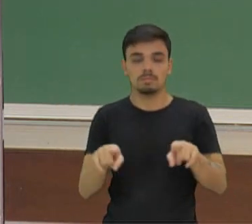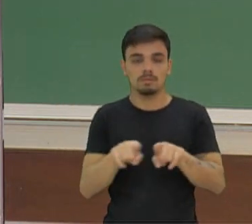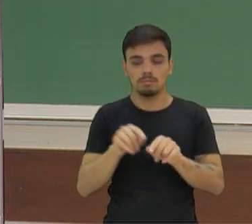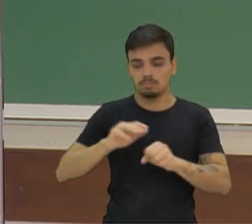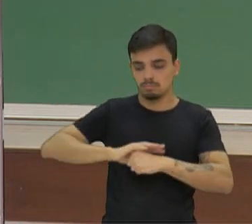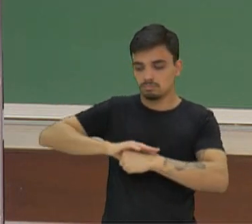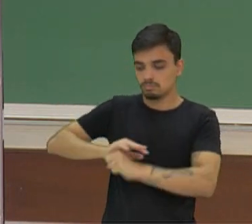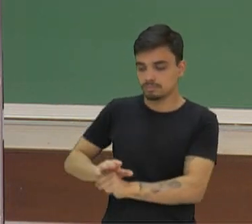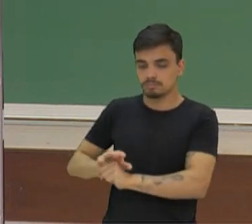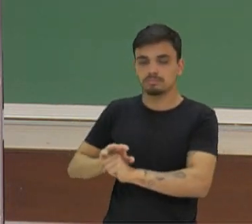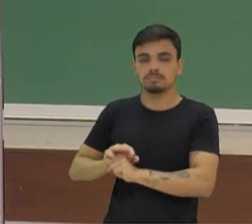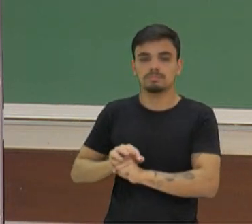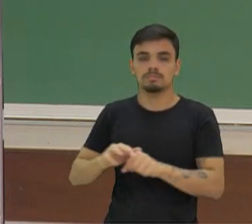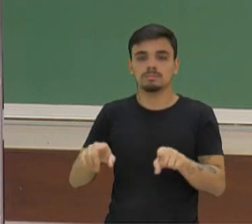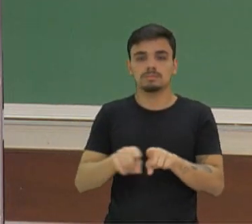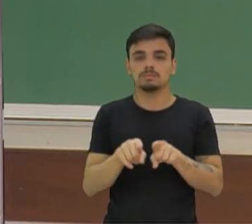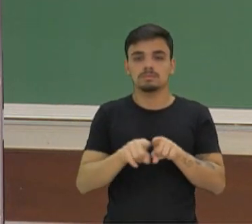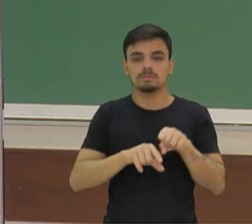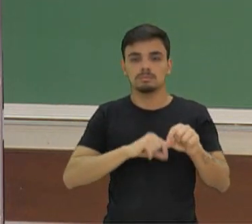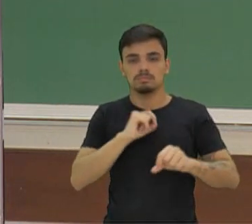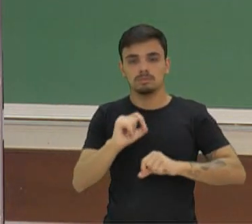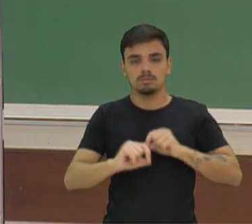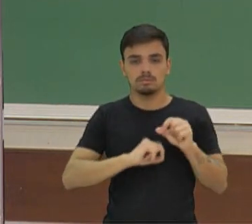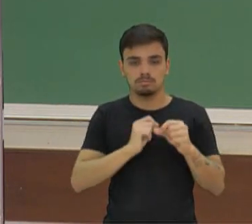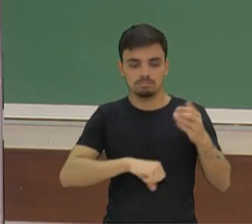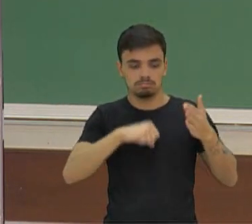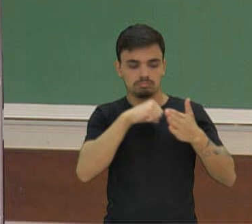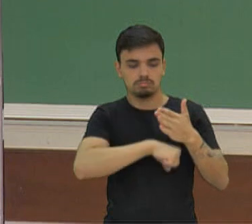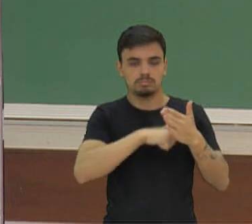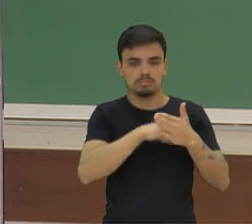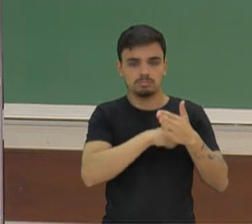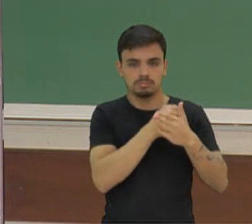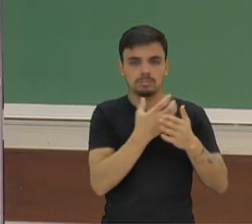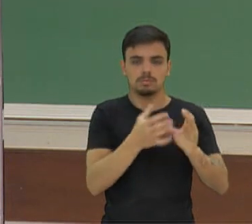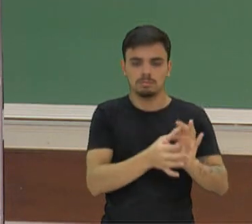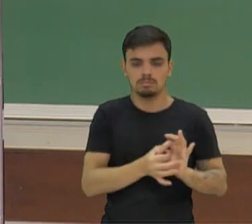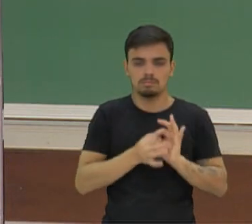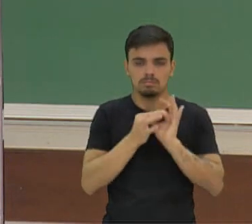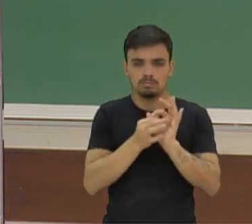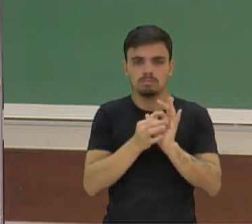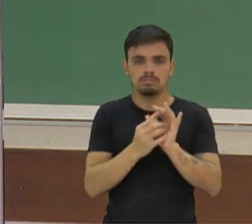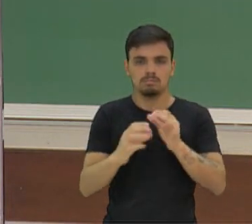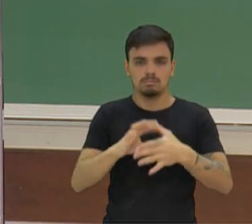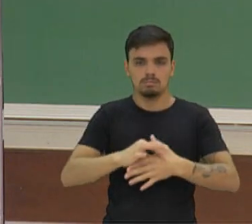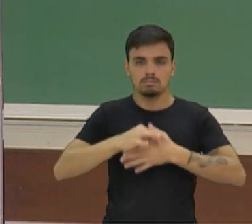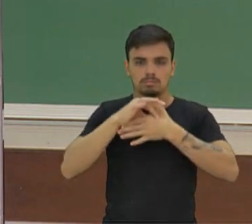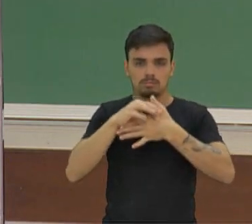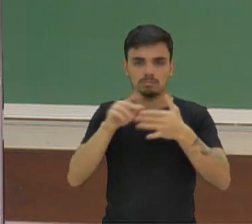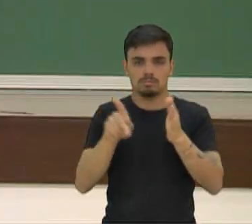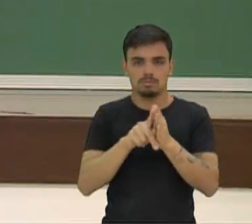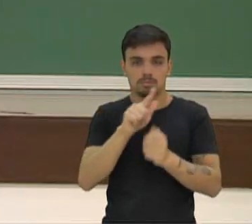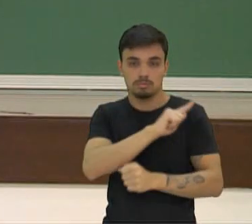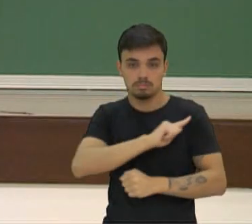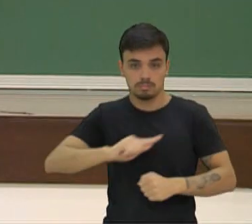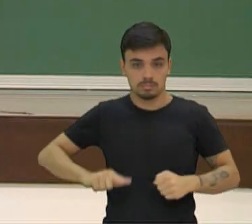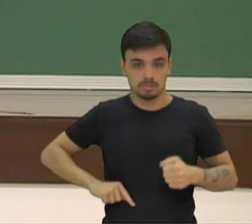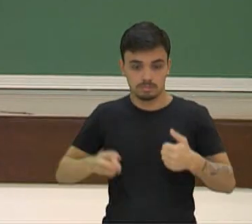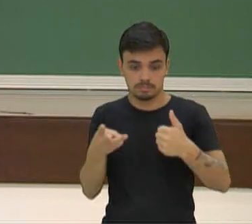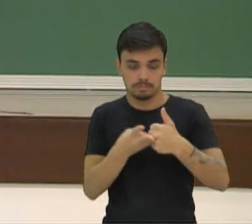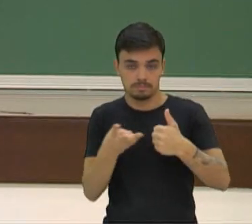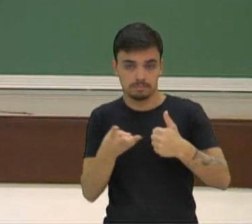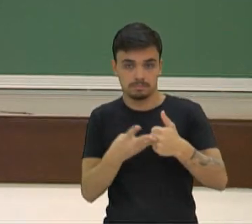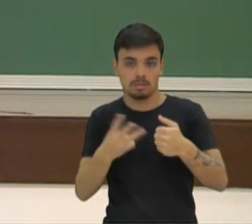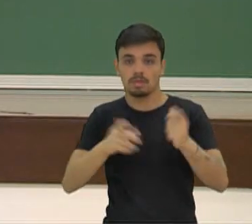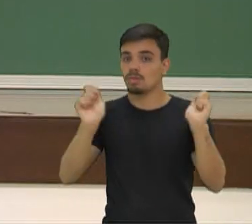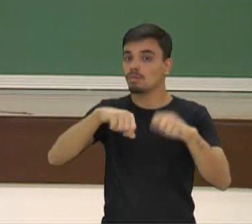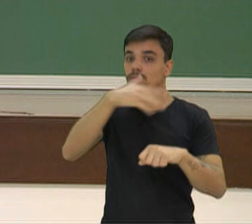Discriminação e a própria luta contra a liderança do governo regencial. E aí, a gente não pode esquecer que